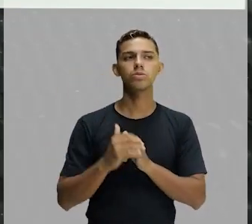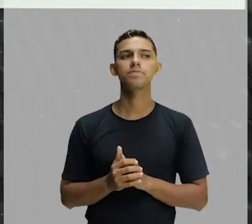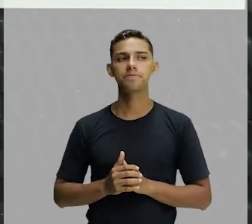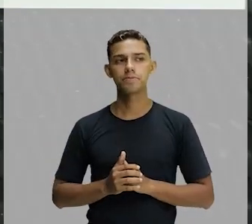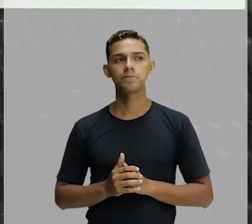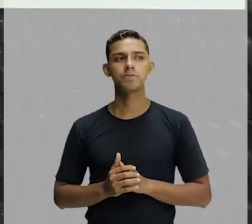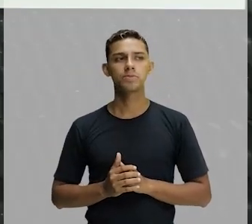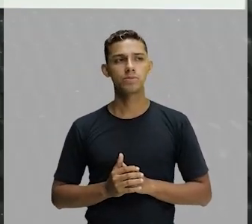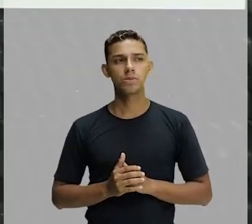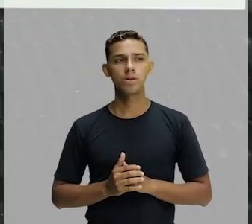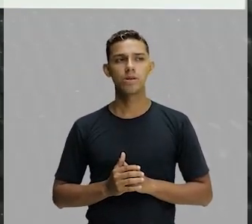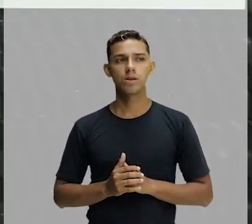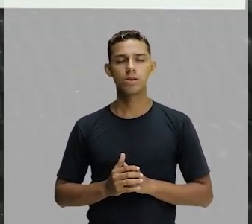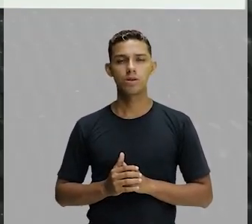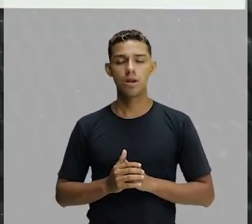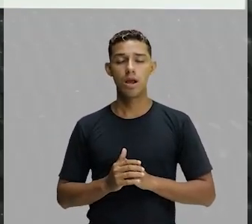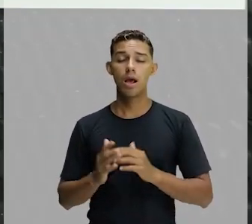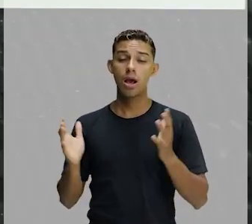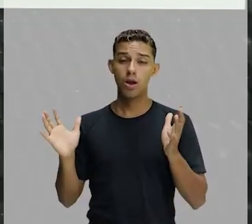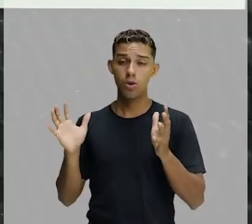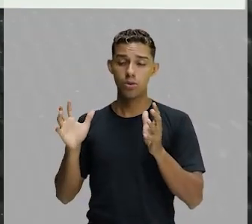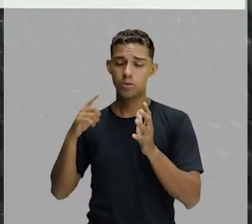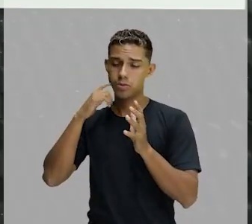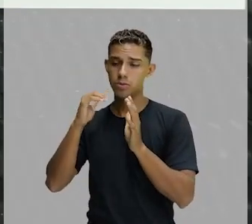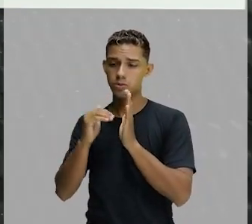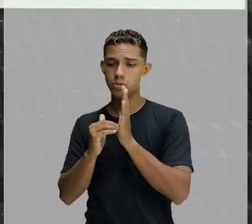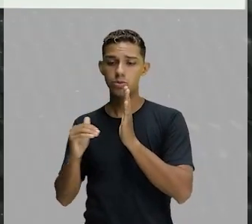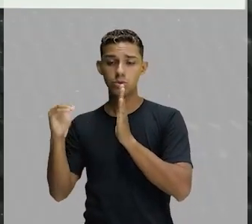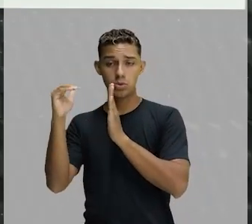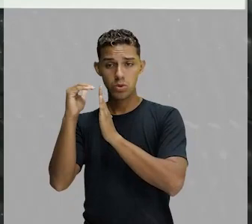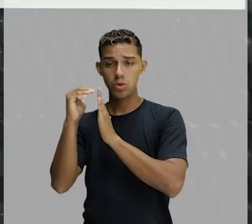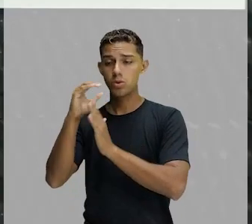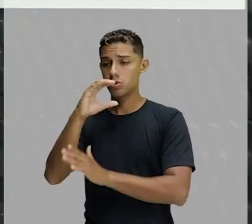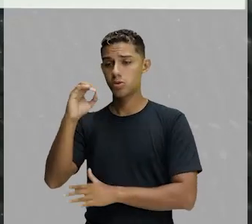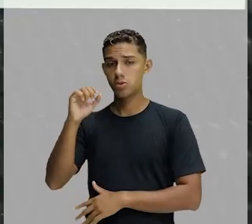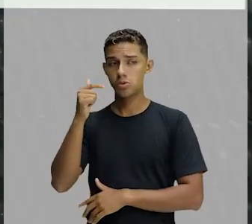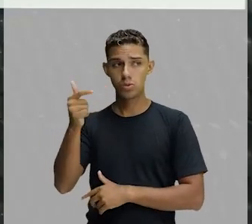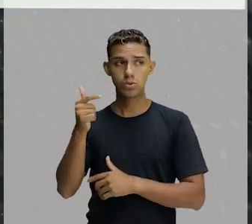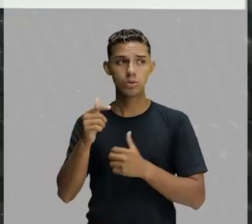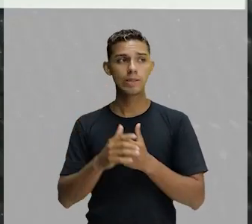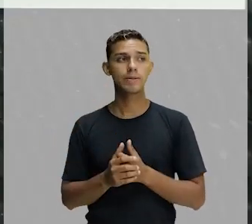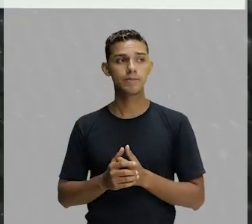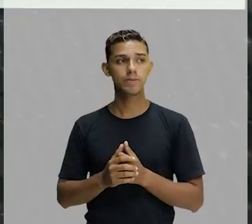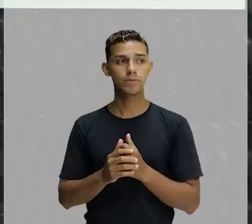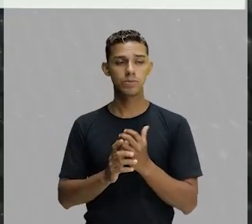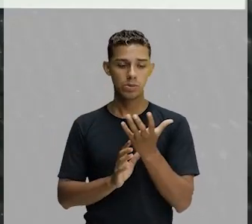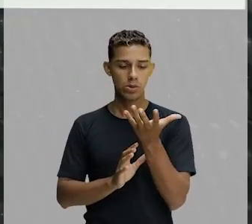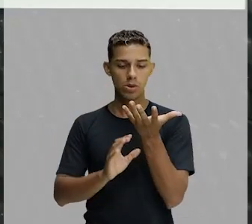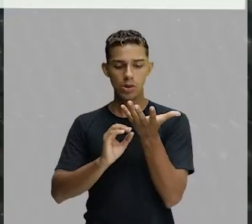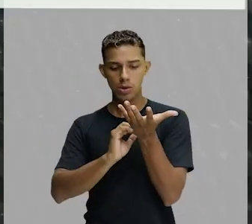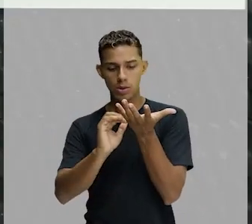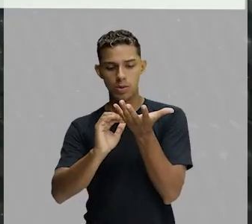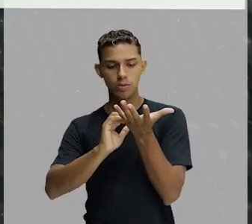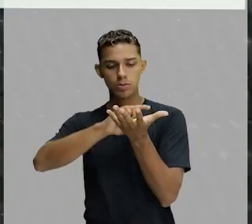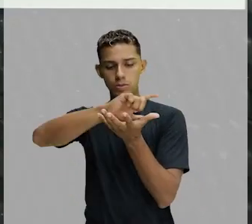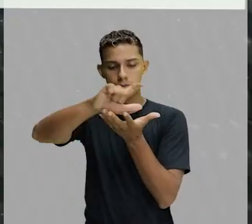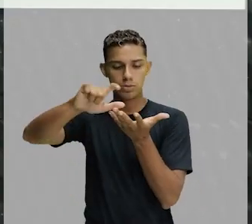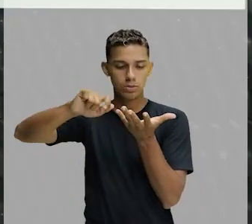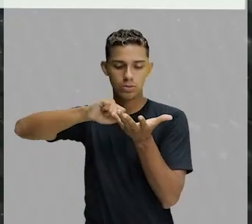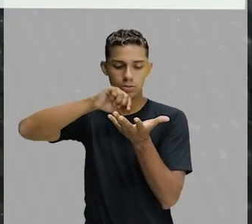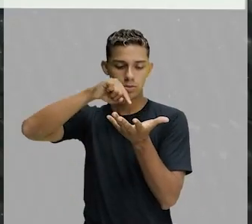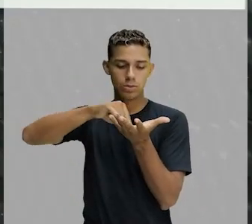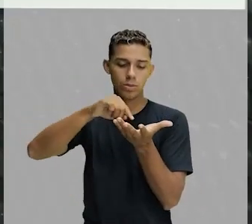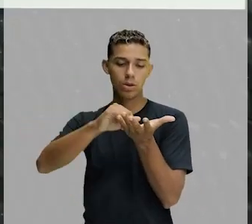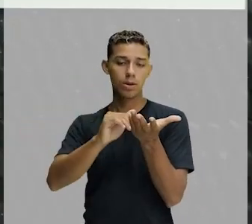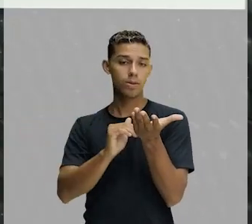quando a concentração de gás carbônico aqui no interior da folha, certo? Que aqui é no interior da folha. Quando essa concentração